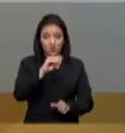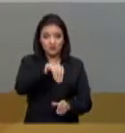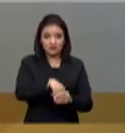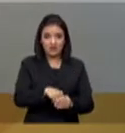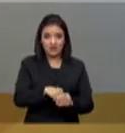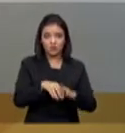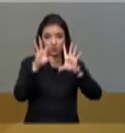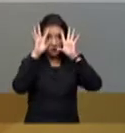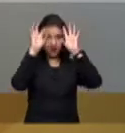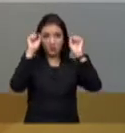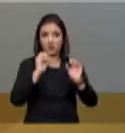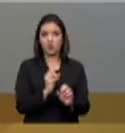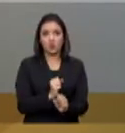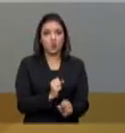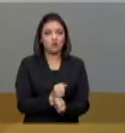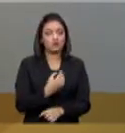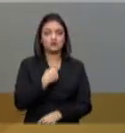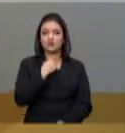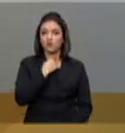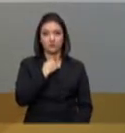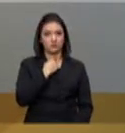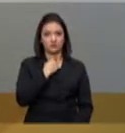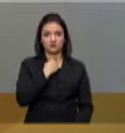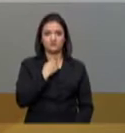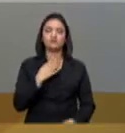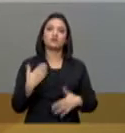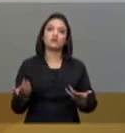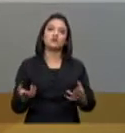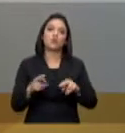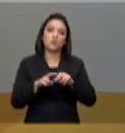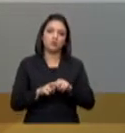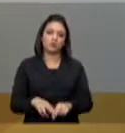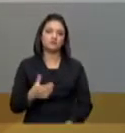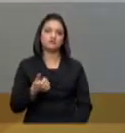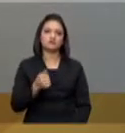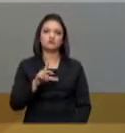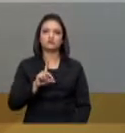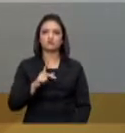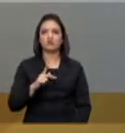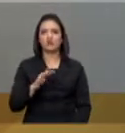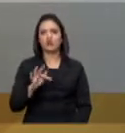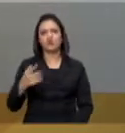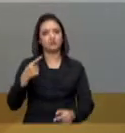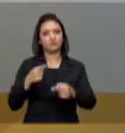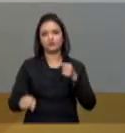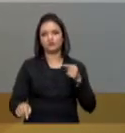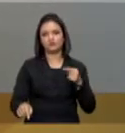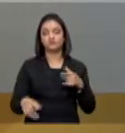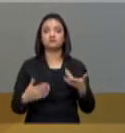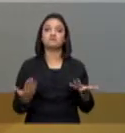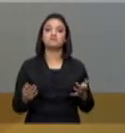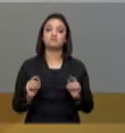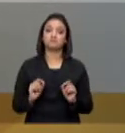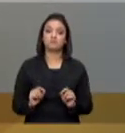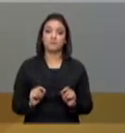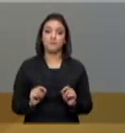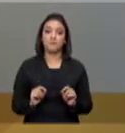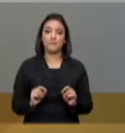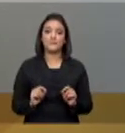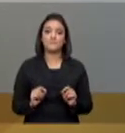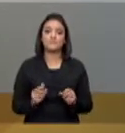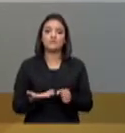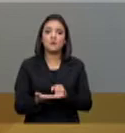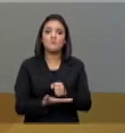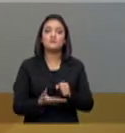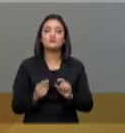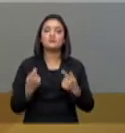qual voto no sentido da improcedência da arguição. O que se alega, basicamente, como fundamento, é que teria de haver